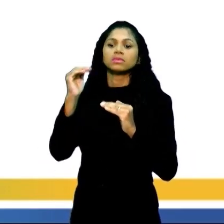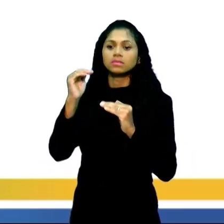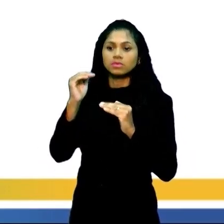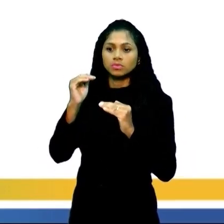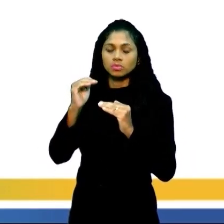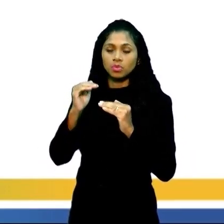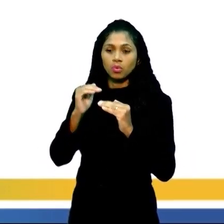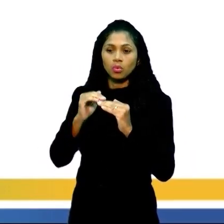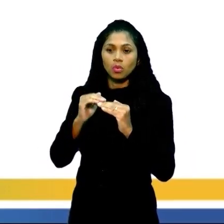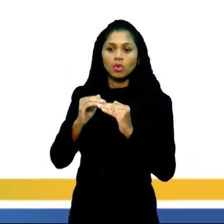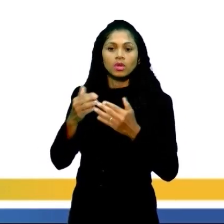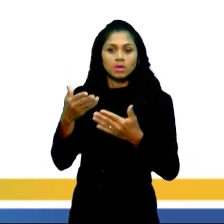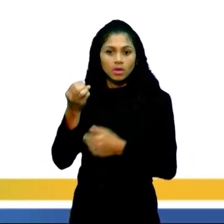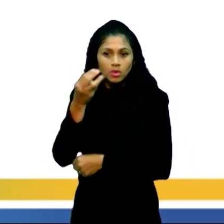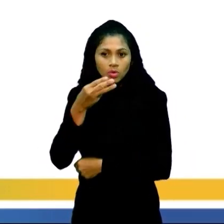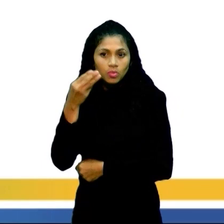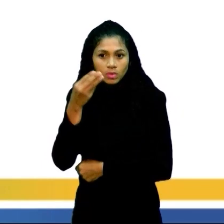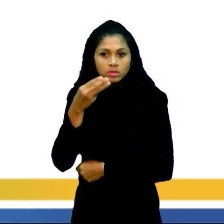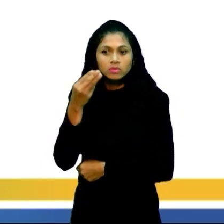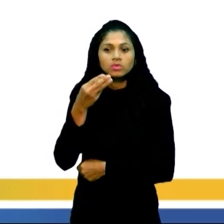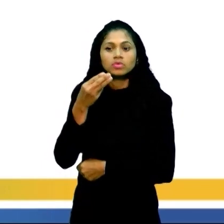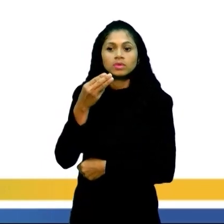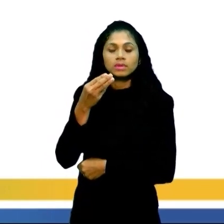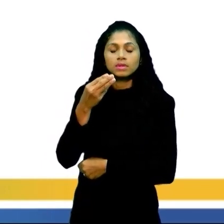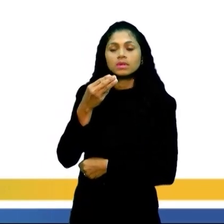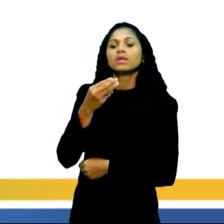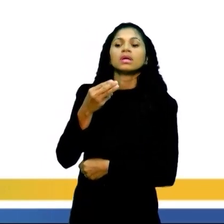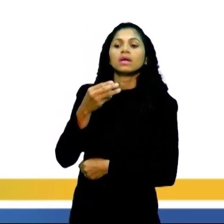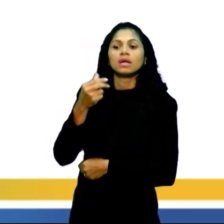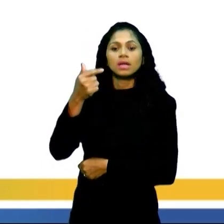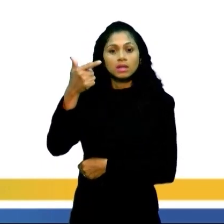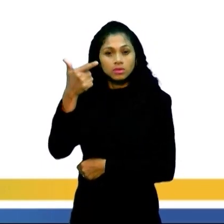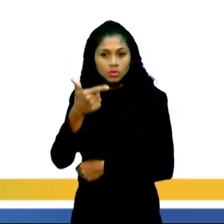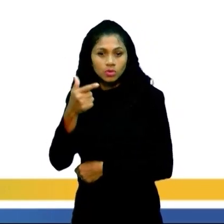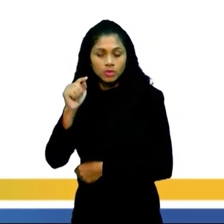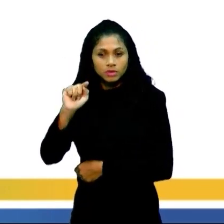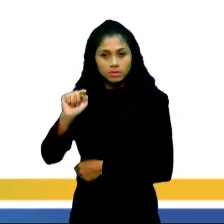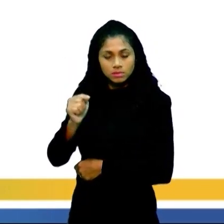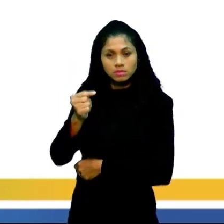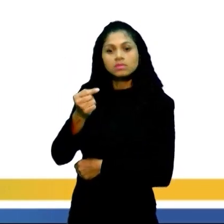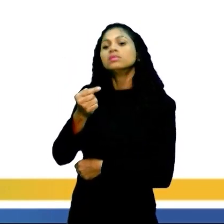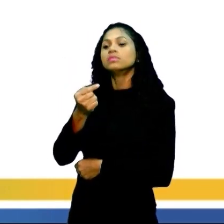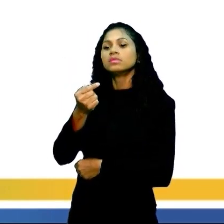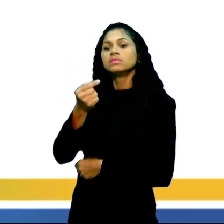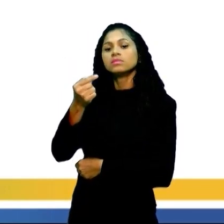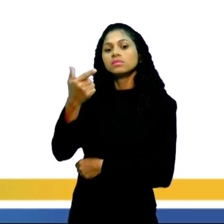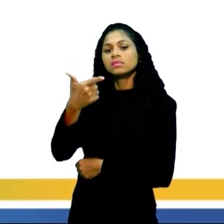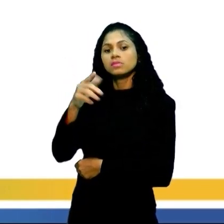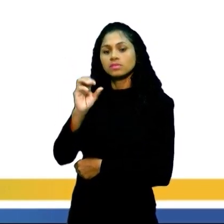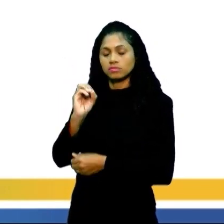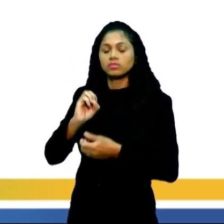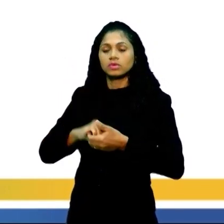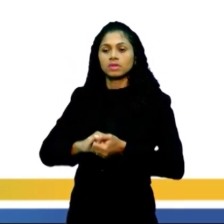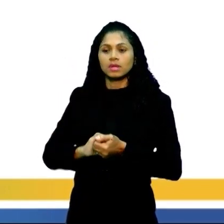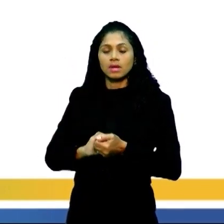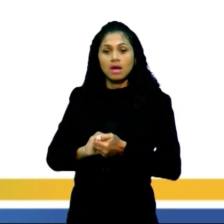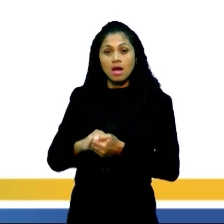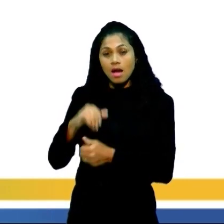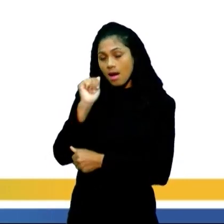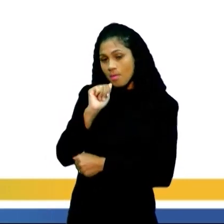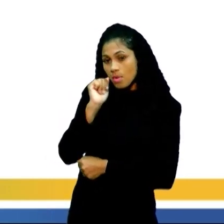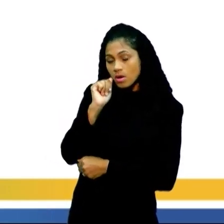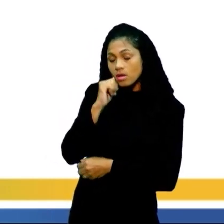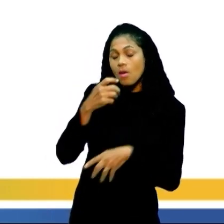a produção de uma receita, essa dona de casa terá que negociar um desconto